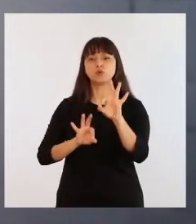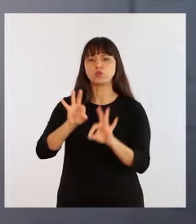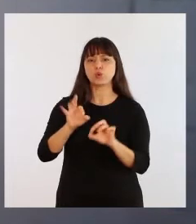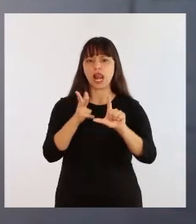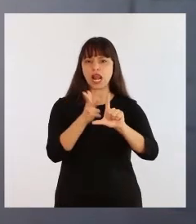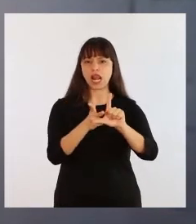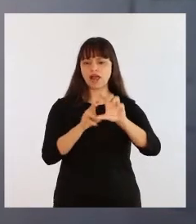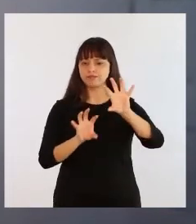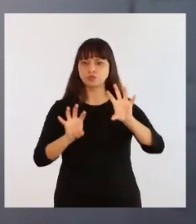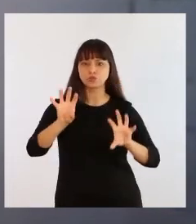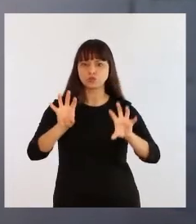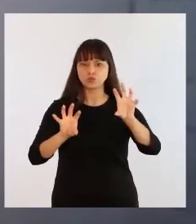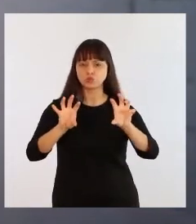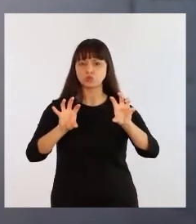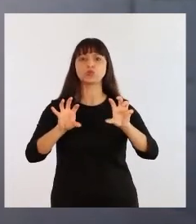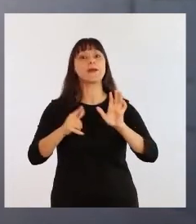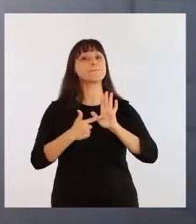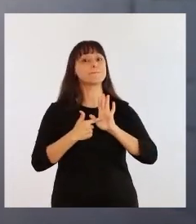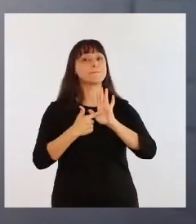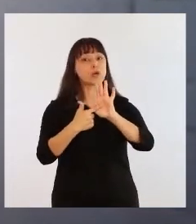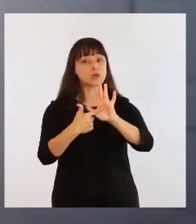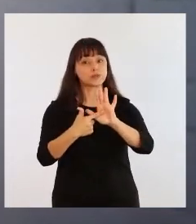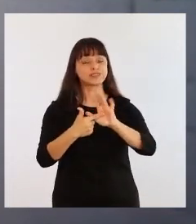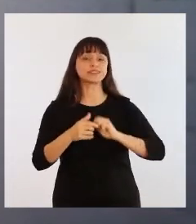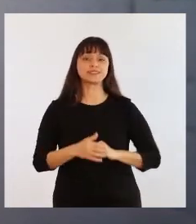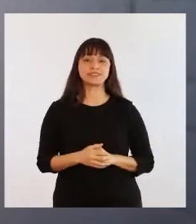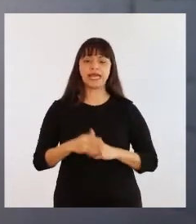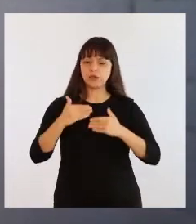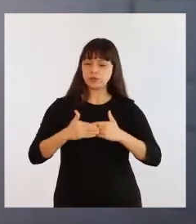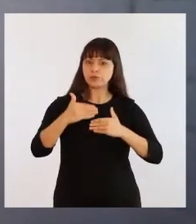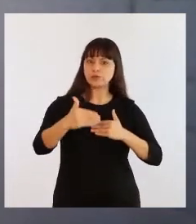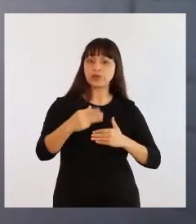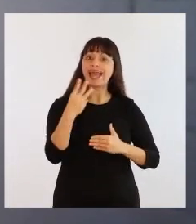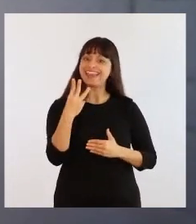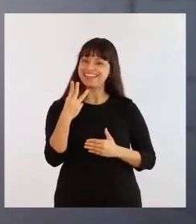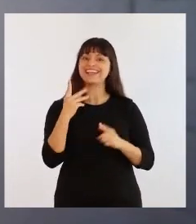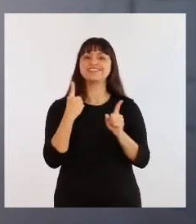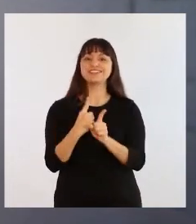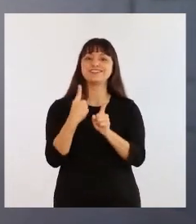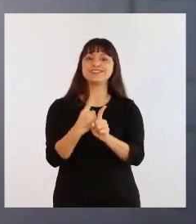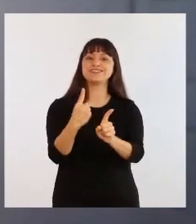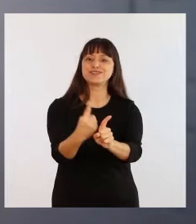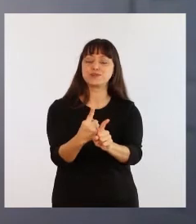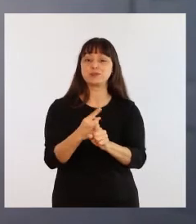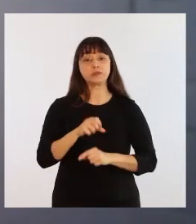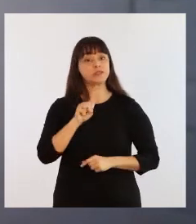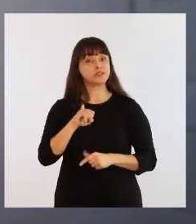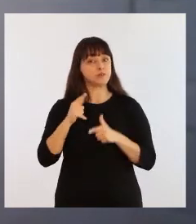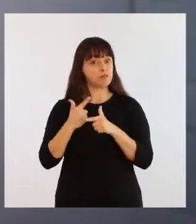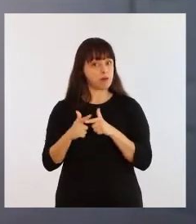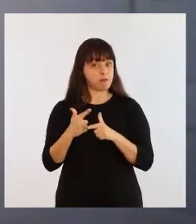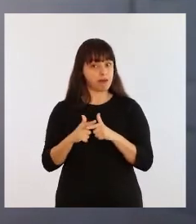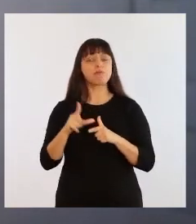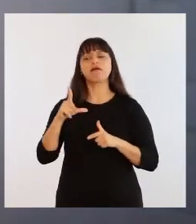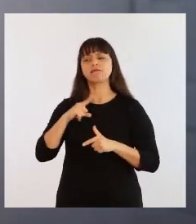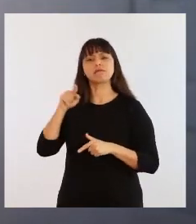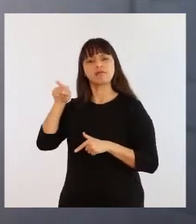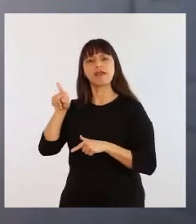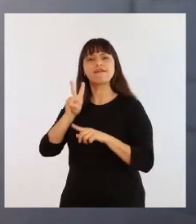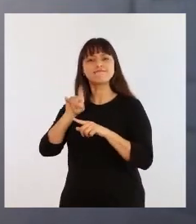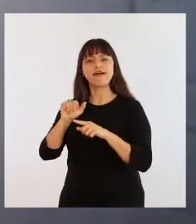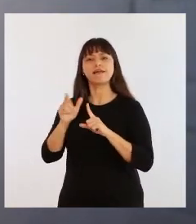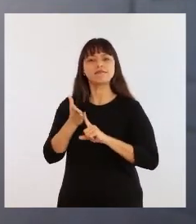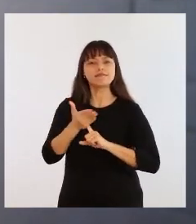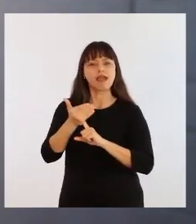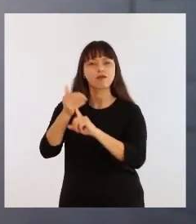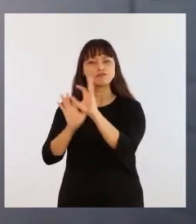infraestrutura tecnológica desses três eventos. Caso a gente tenha algum problema, a gente espera que não, ele está pronto para nos